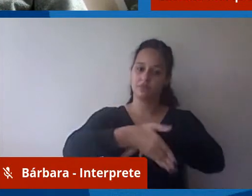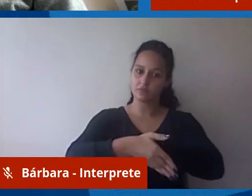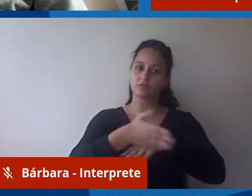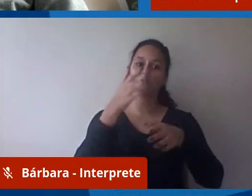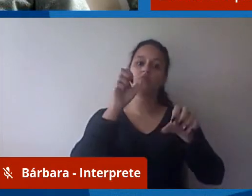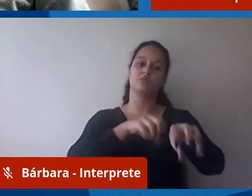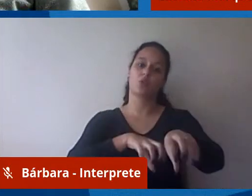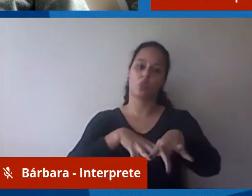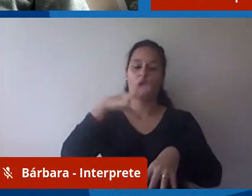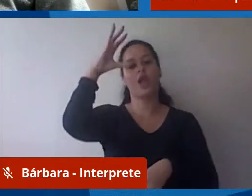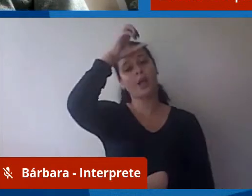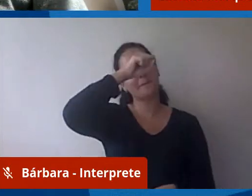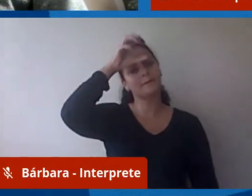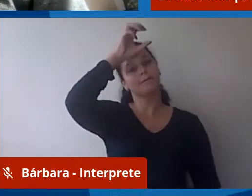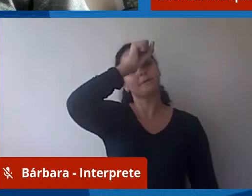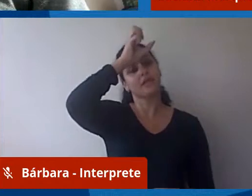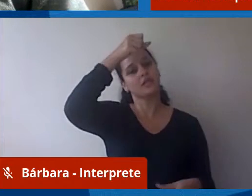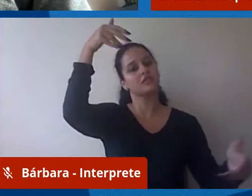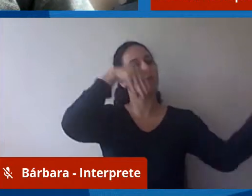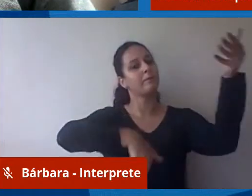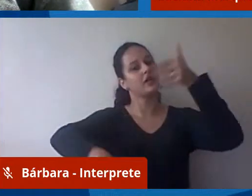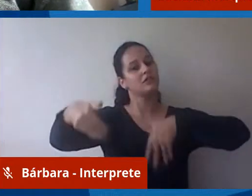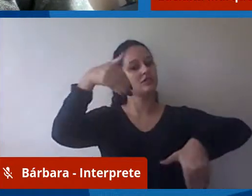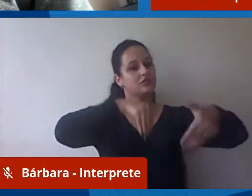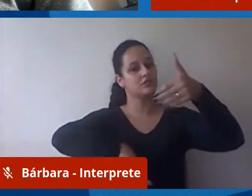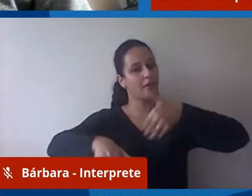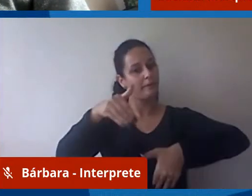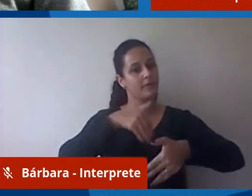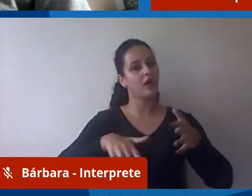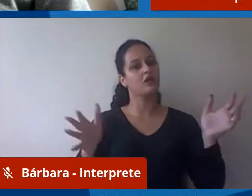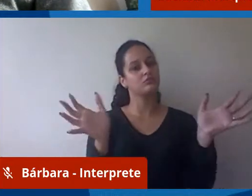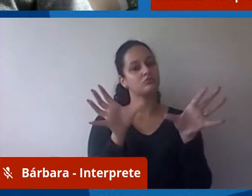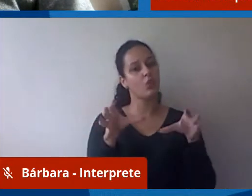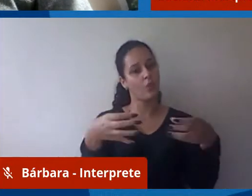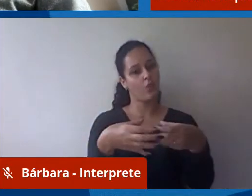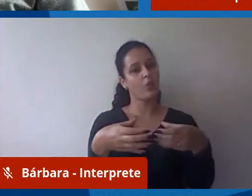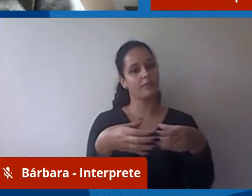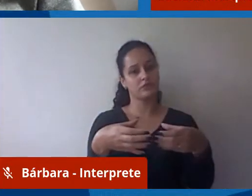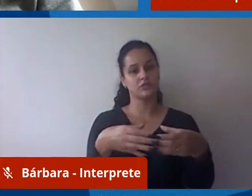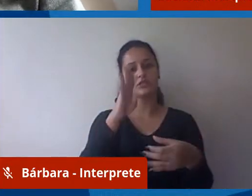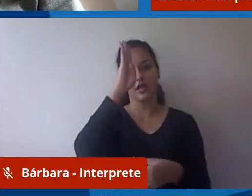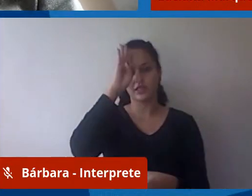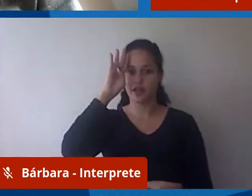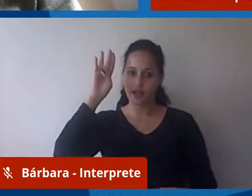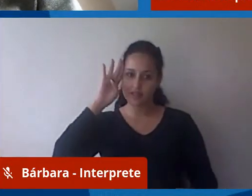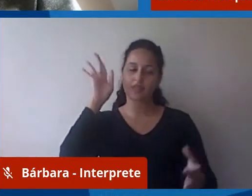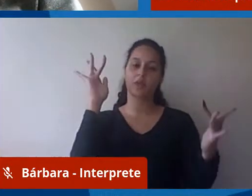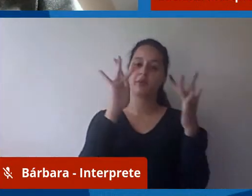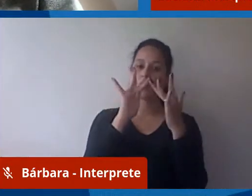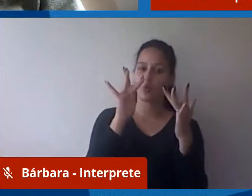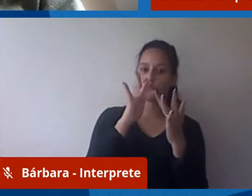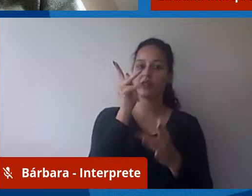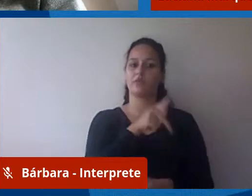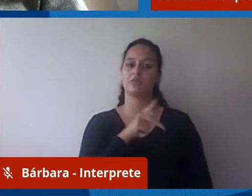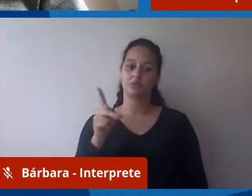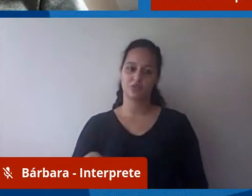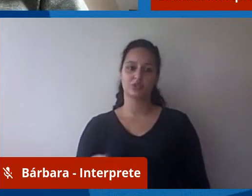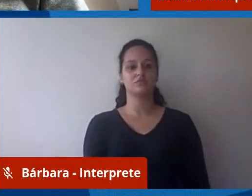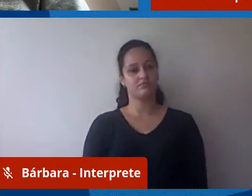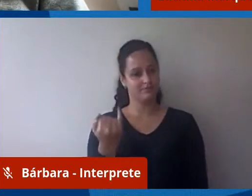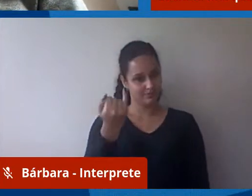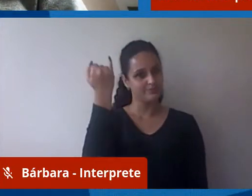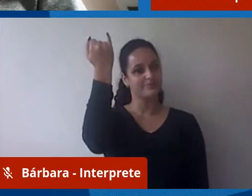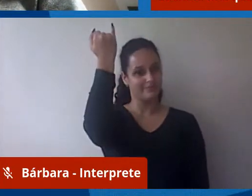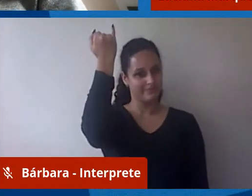uma comunidade acadêmica, tendo contato com os professores. Eu acho que isso é indispensável.